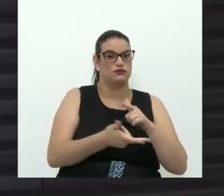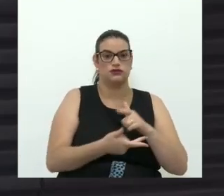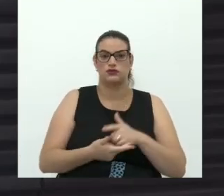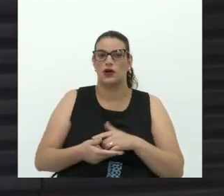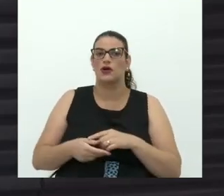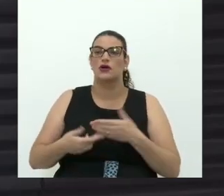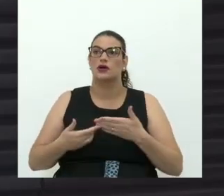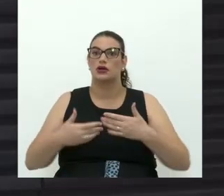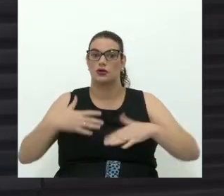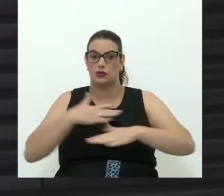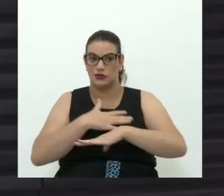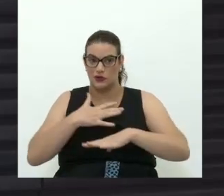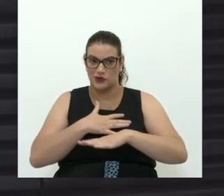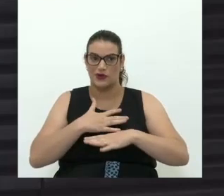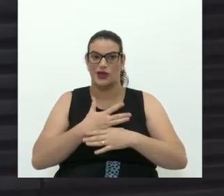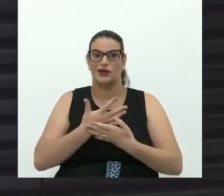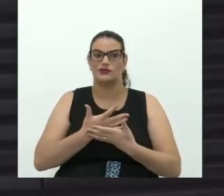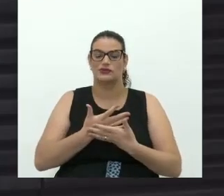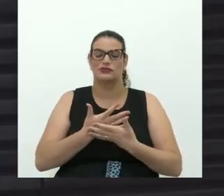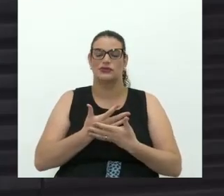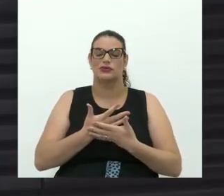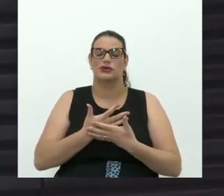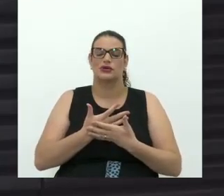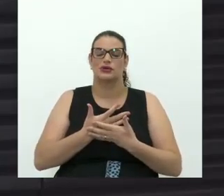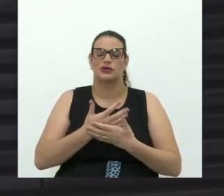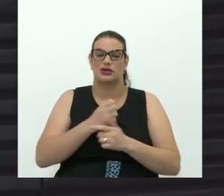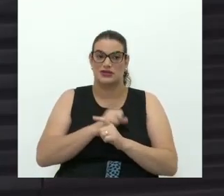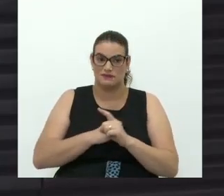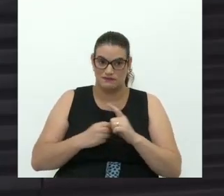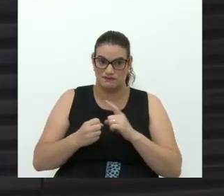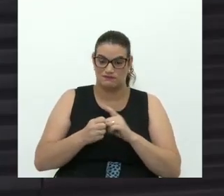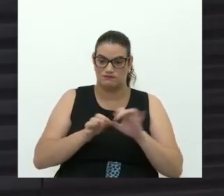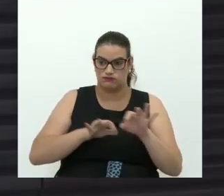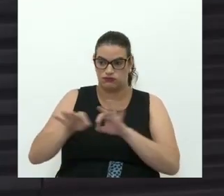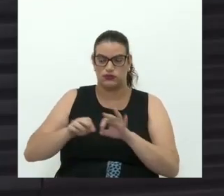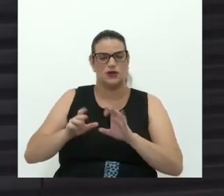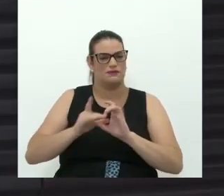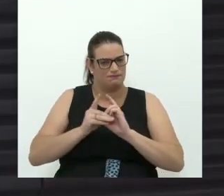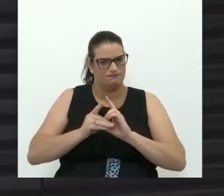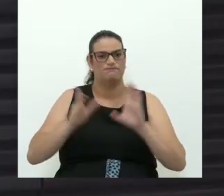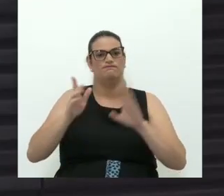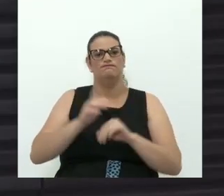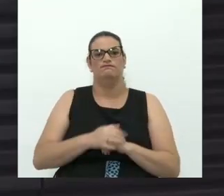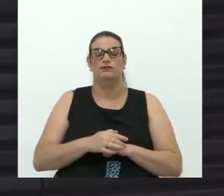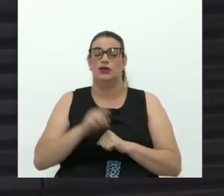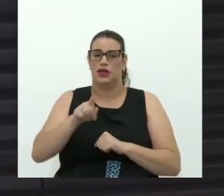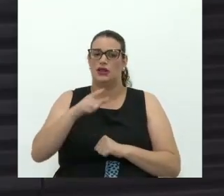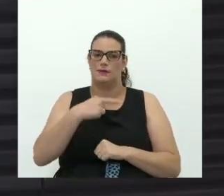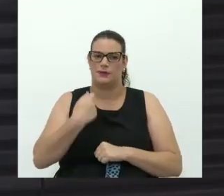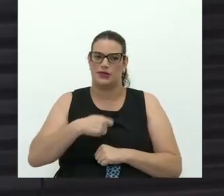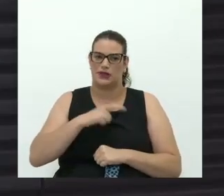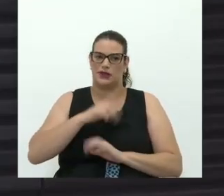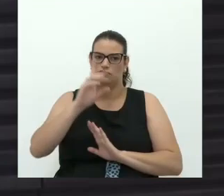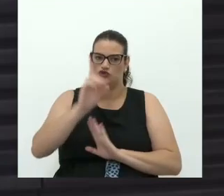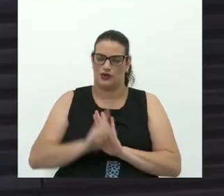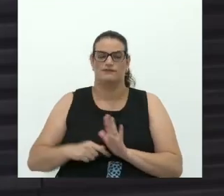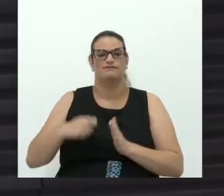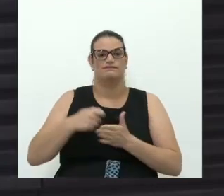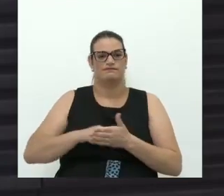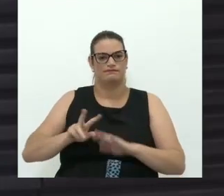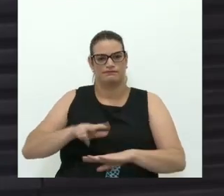Ativa é uma sociedade democrática também e essa Civil tem que ter o direito de